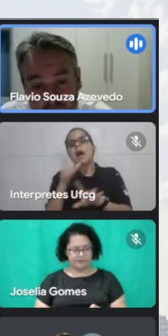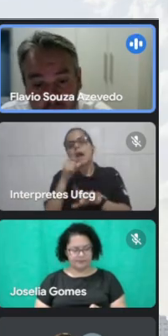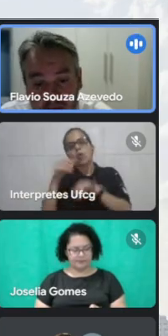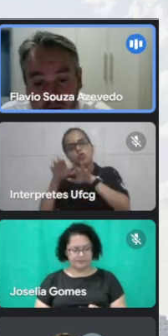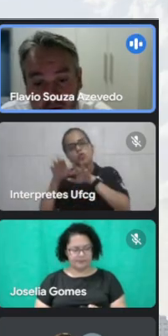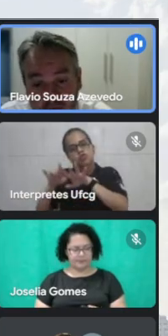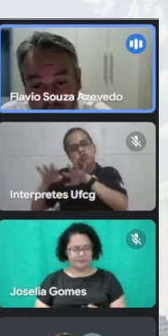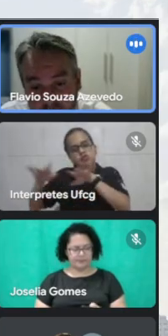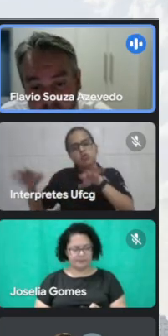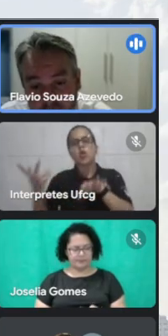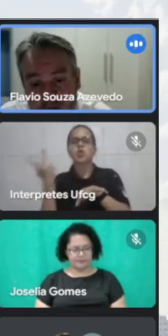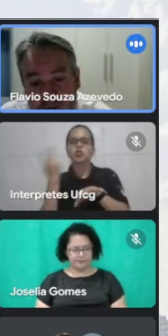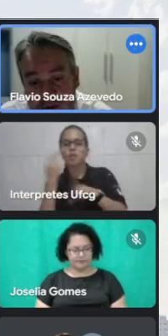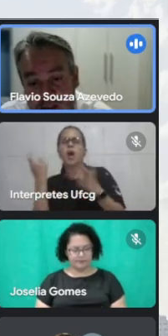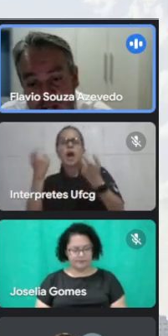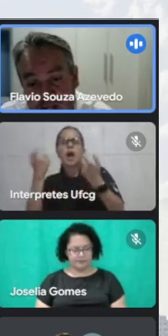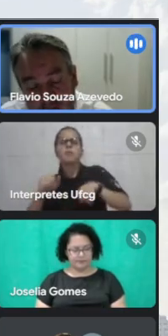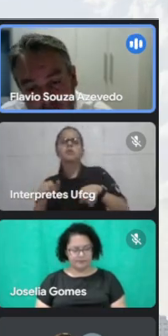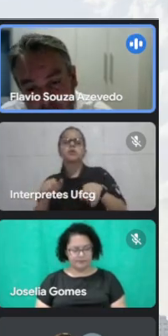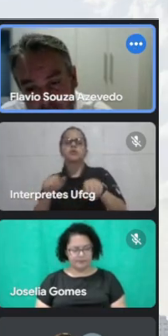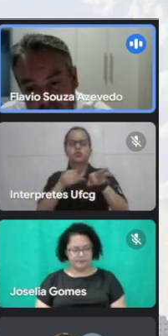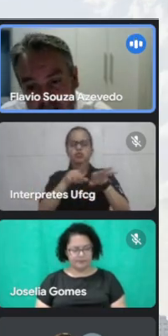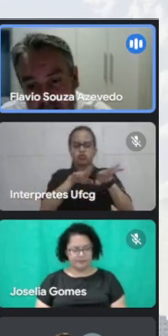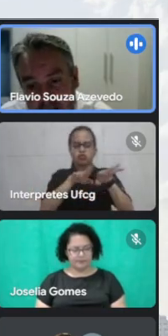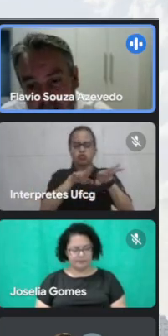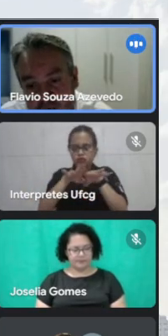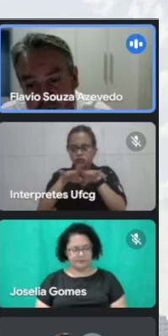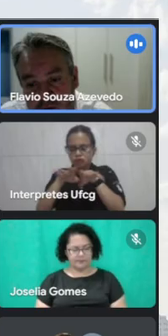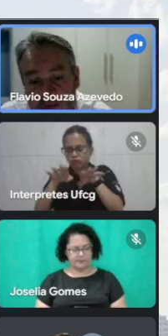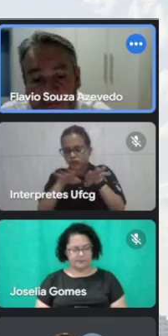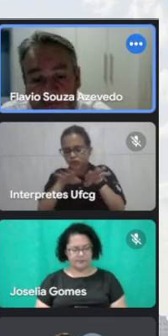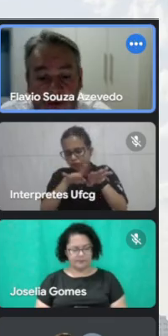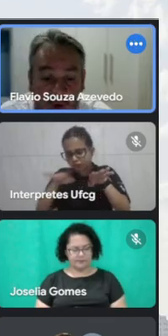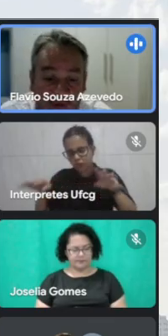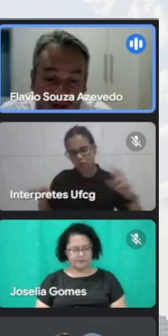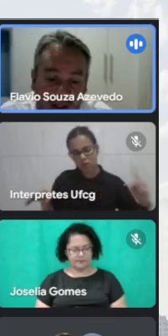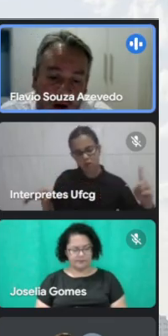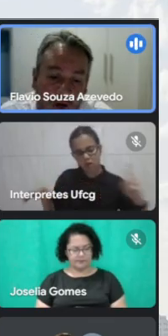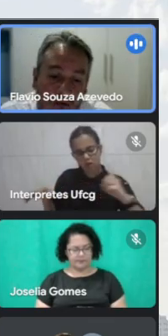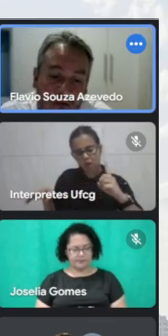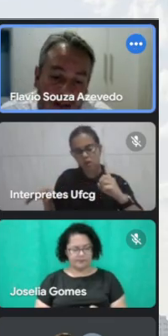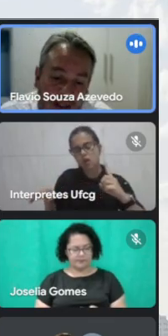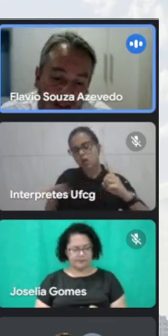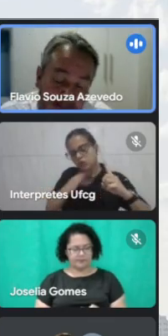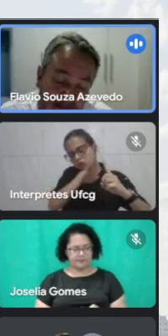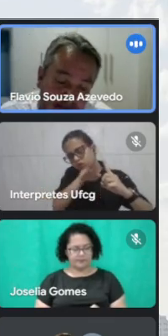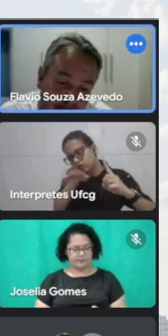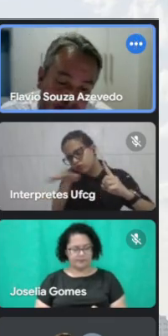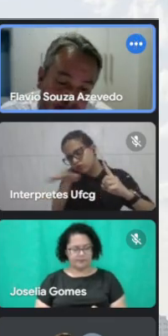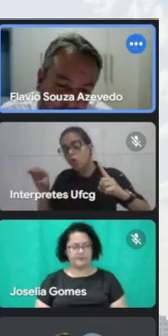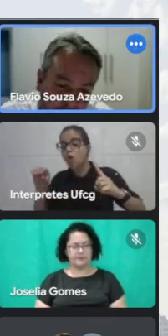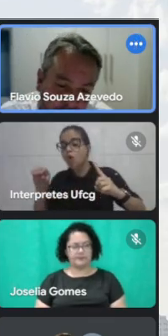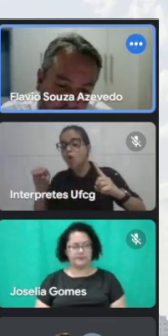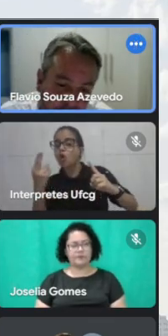Esse fluxo pode ser horizontal, ou seja, entra por um lado e sai pelo outro, ou vertical, em que